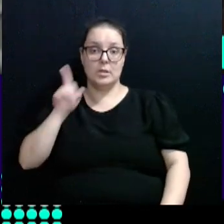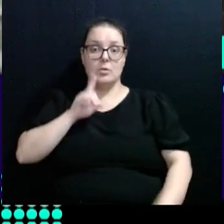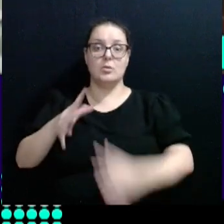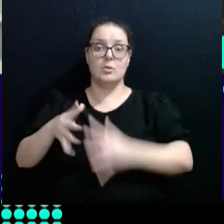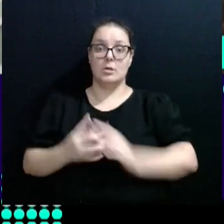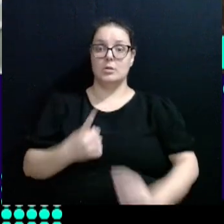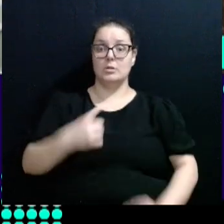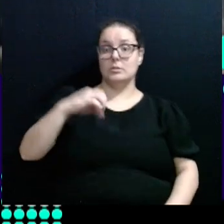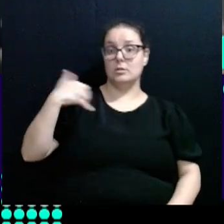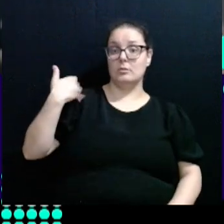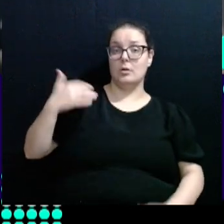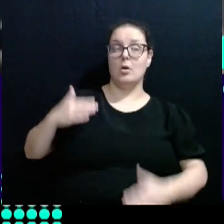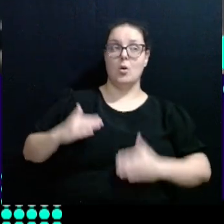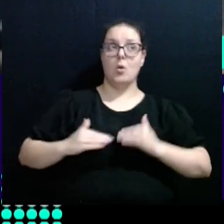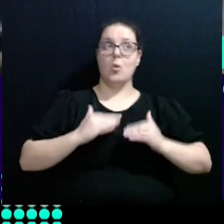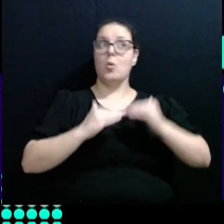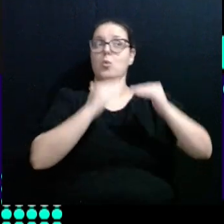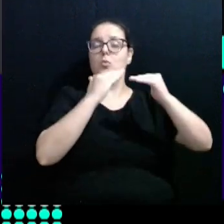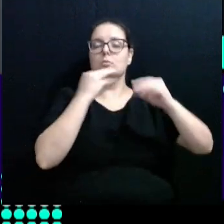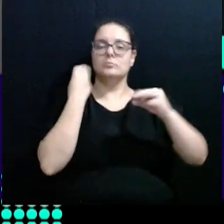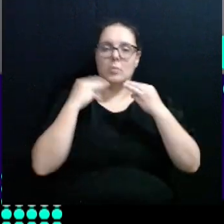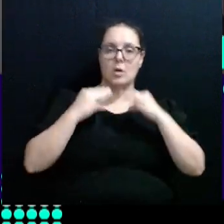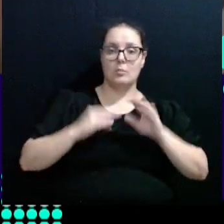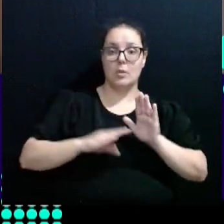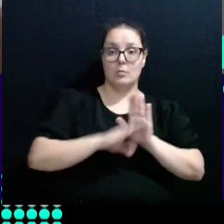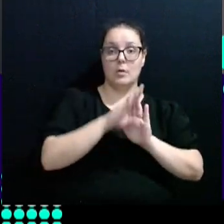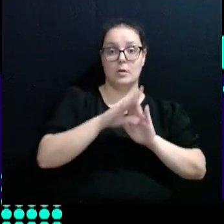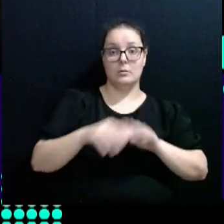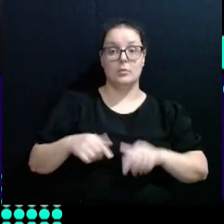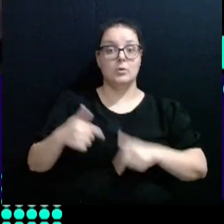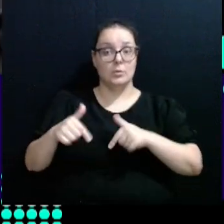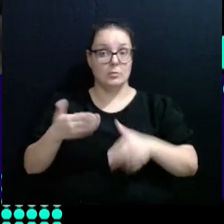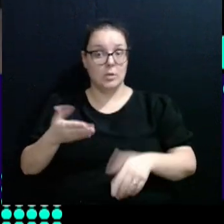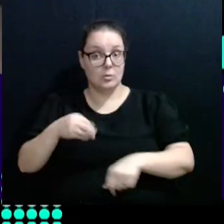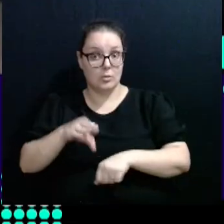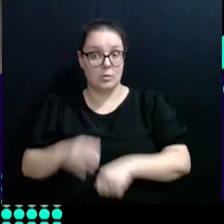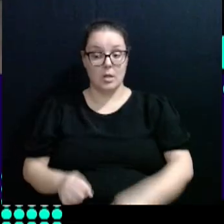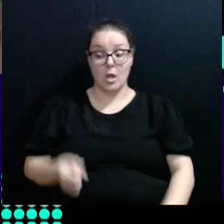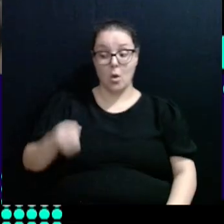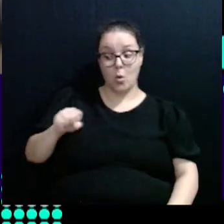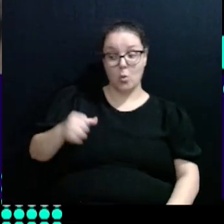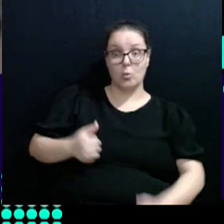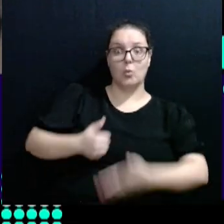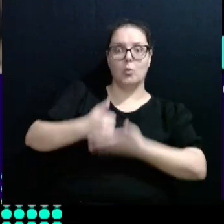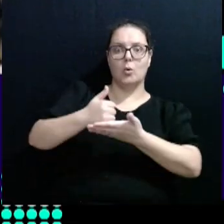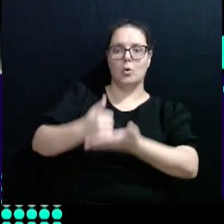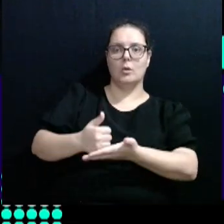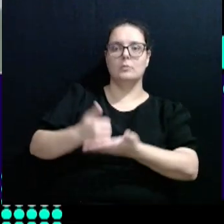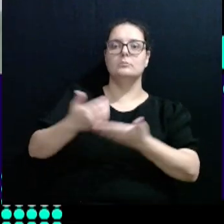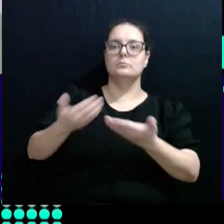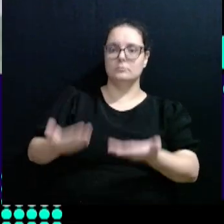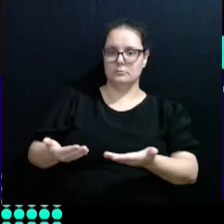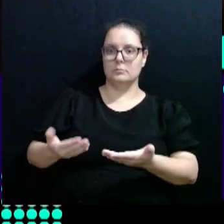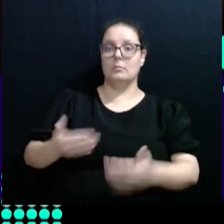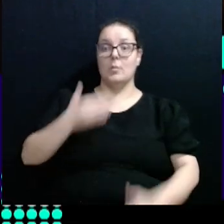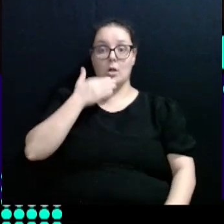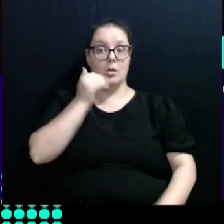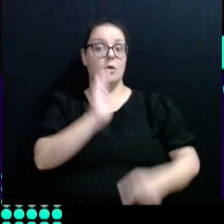na música. A obra foi indicada a 8 Oscars, incluindo de melhor filme e diretor.